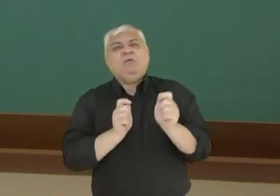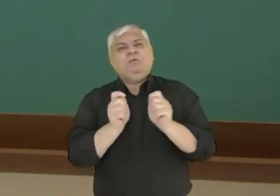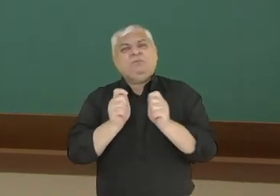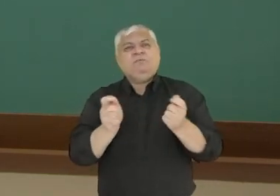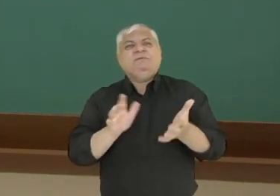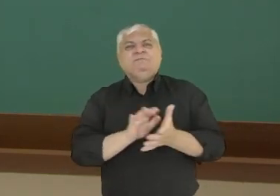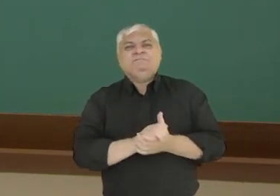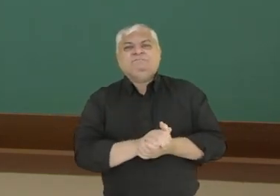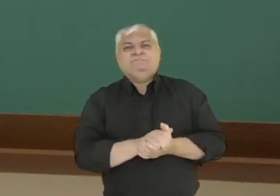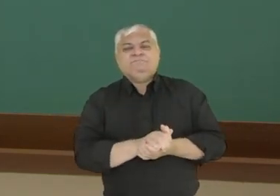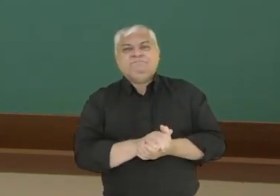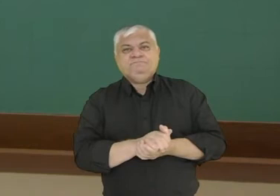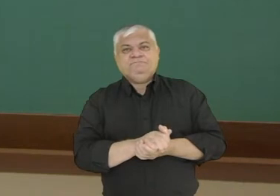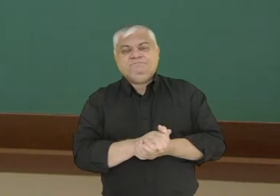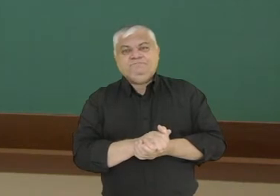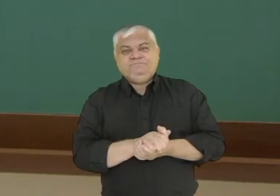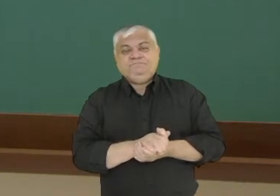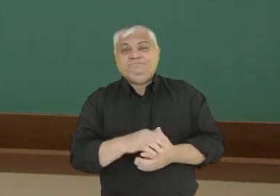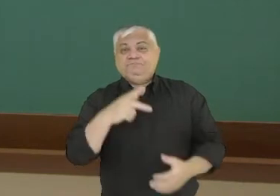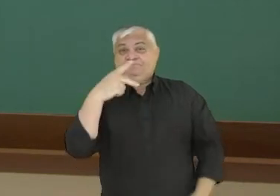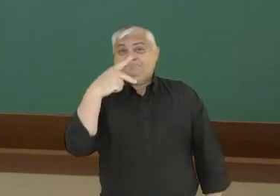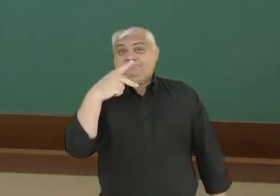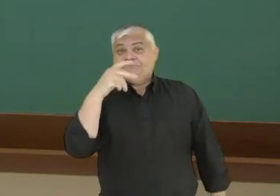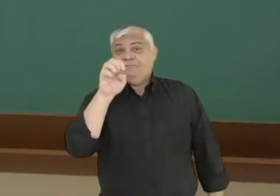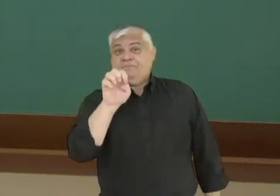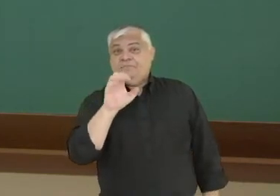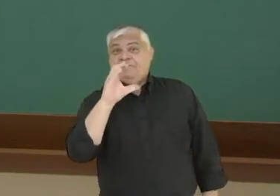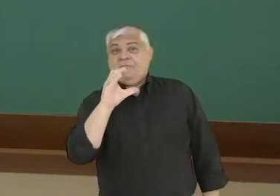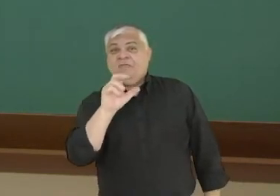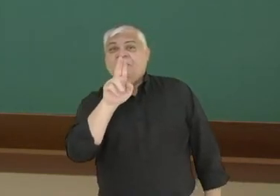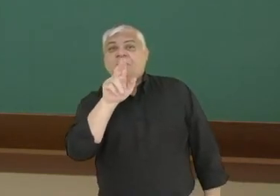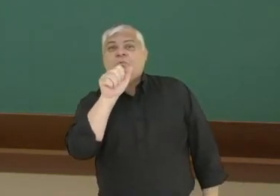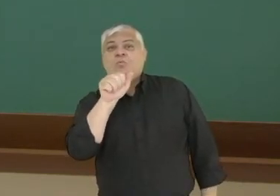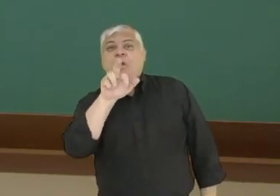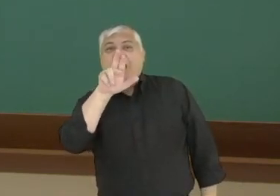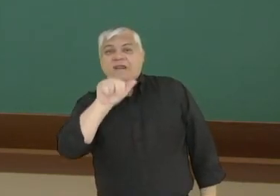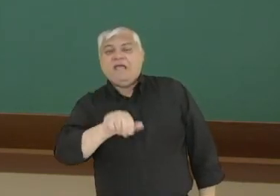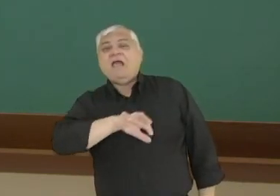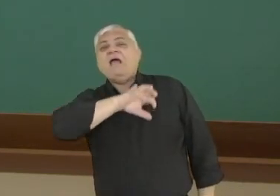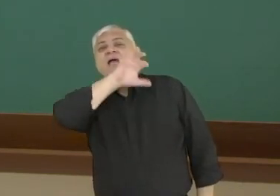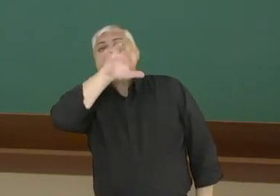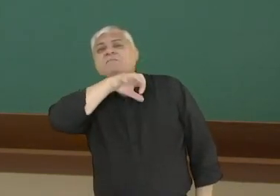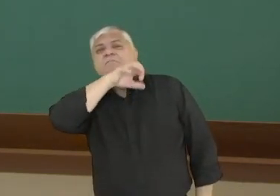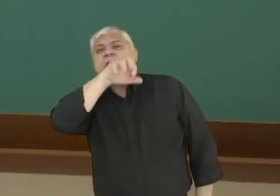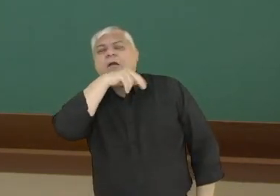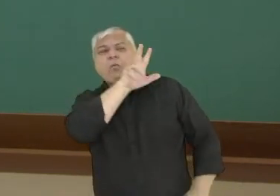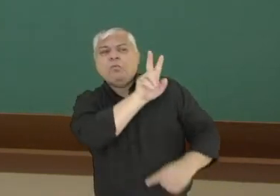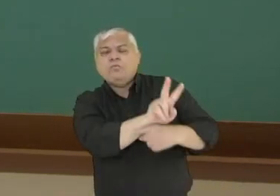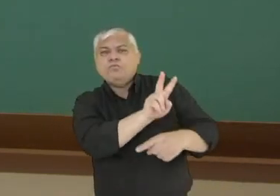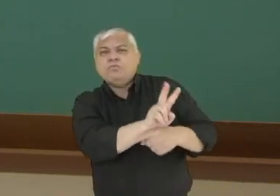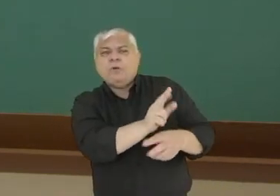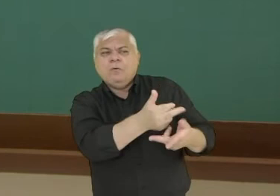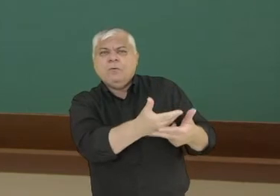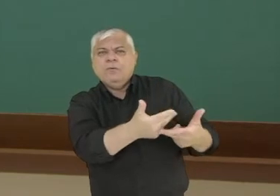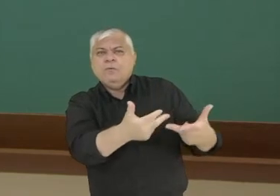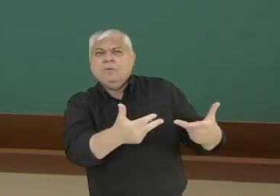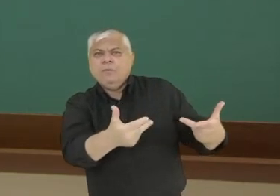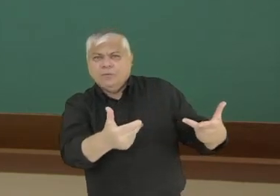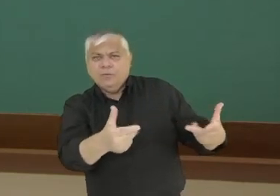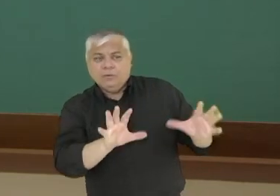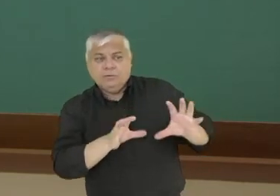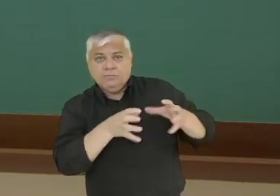né a pecuária é outra atividade econômica característica né dentro desse